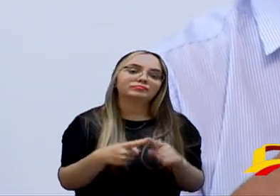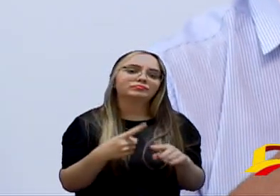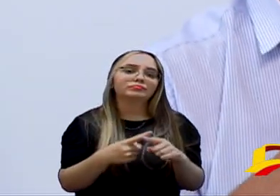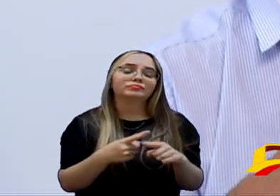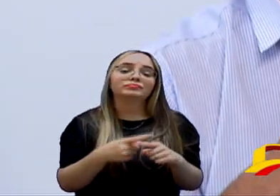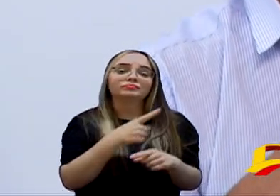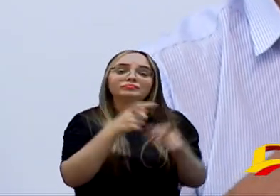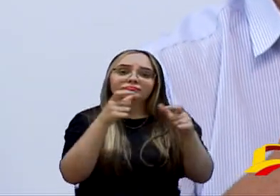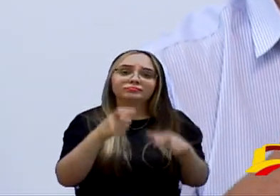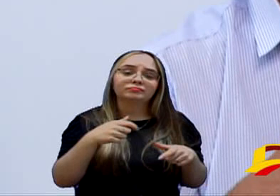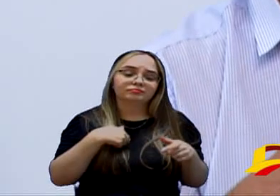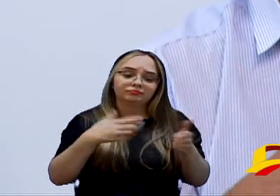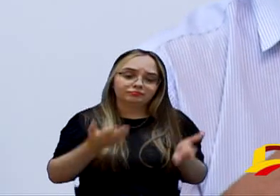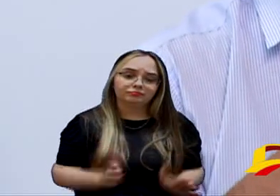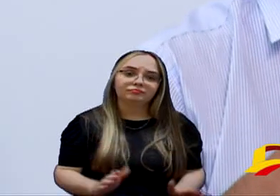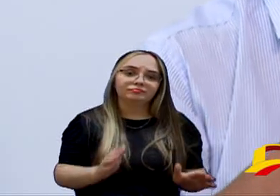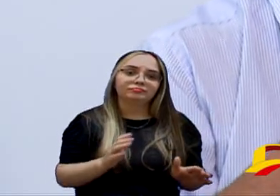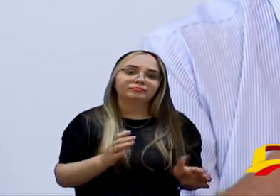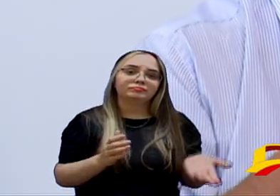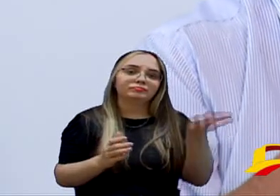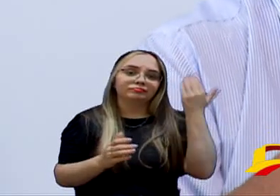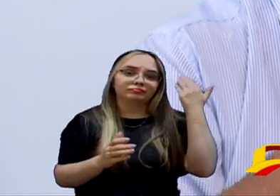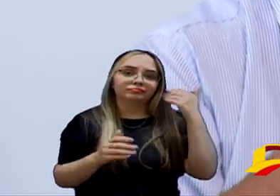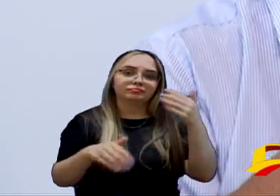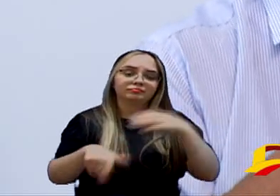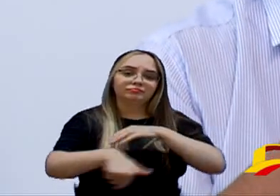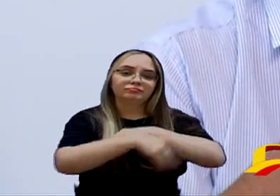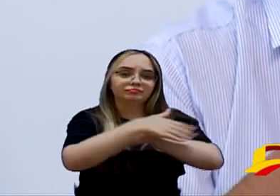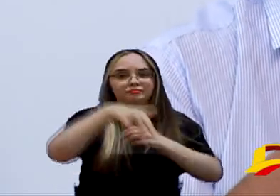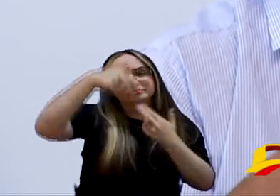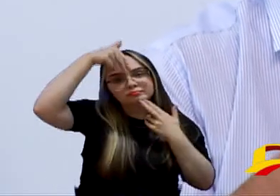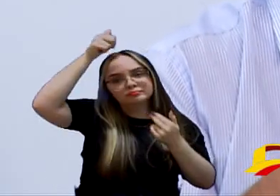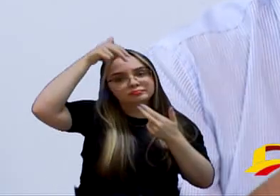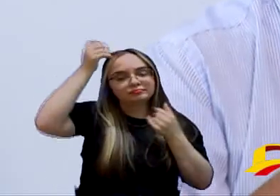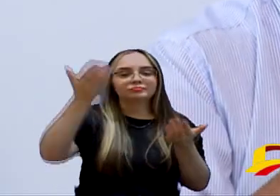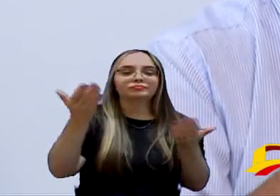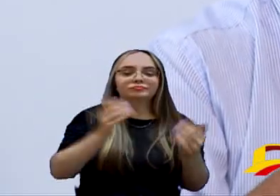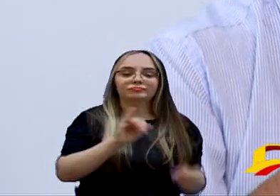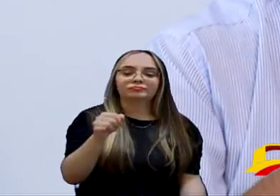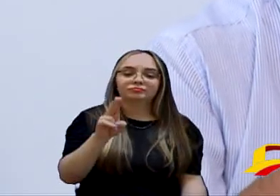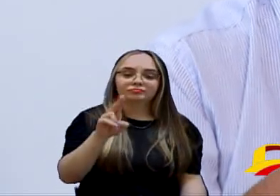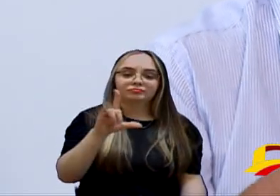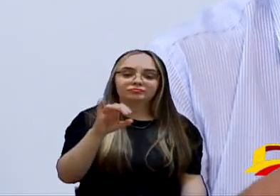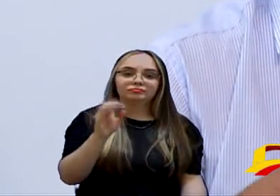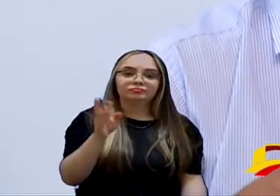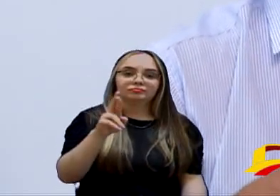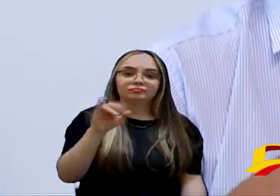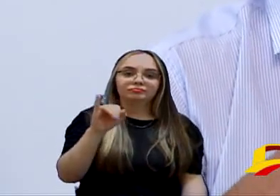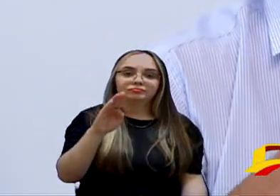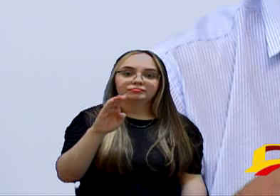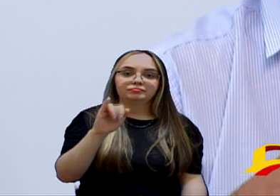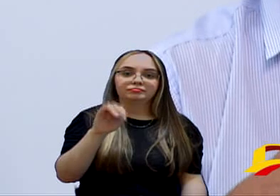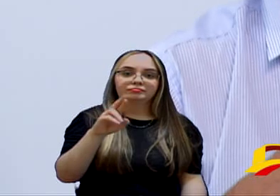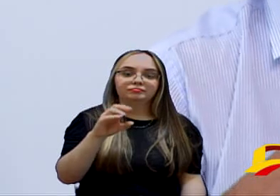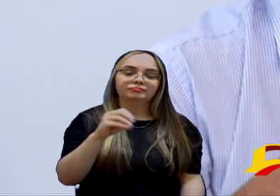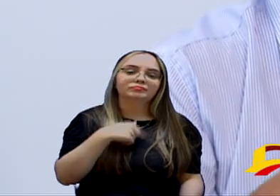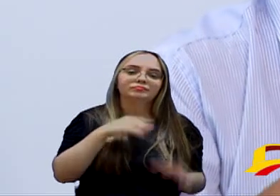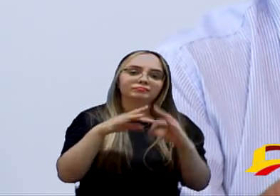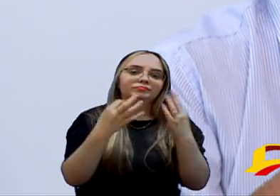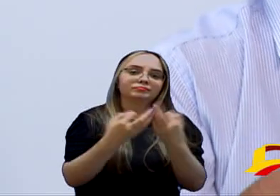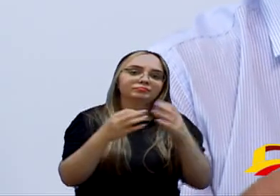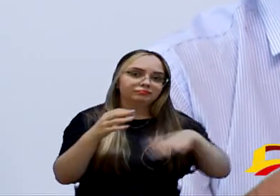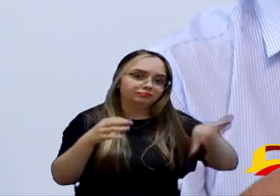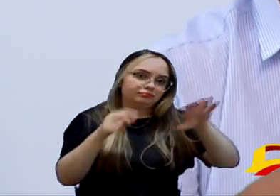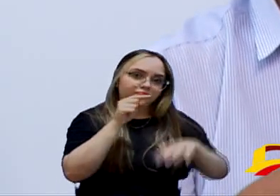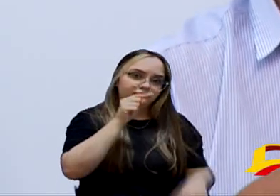porque eu tô falando porque eu nasci ali antiga Rua das Cabras hoje Rua Júlio Ribeiro na Vila Santana então eu nasci minha família de lá e